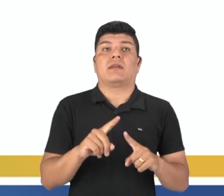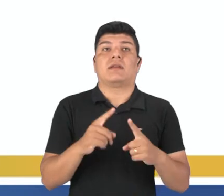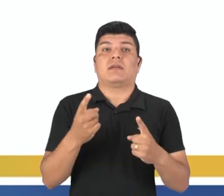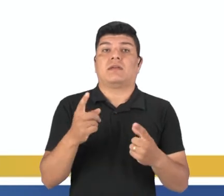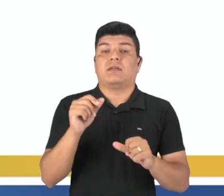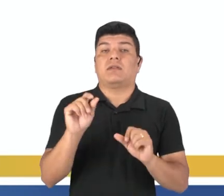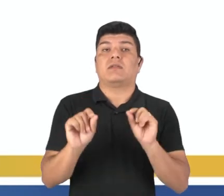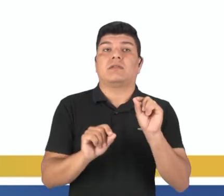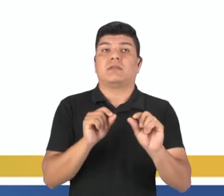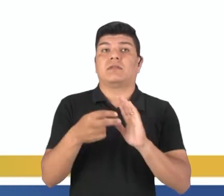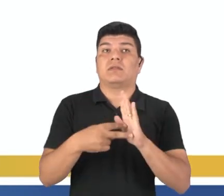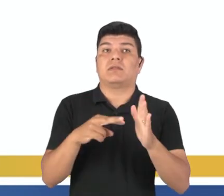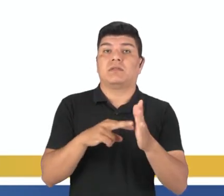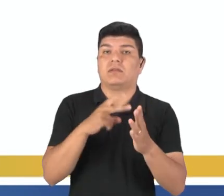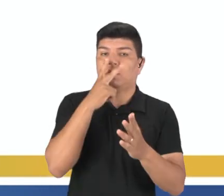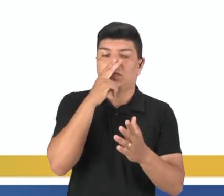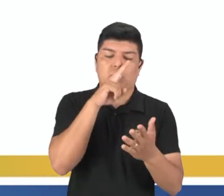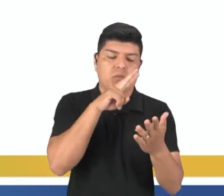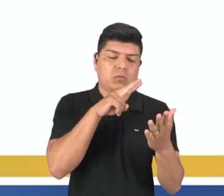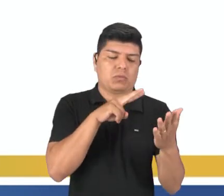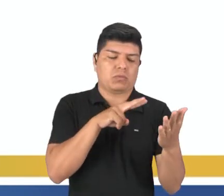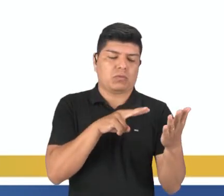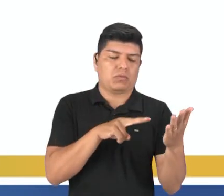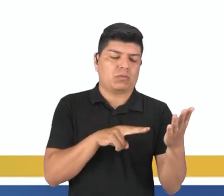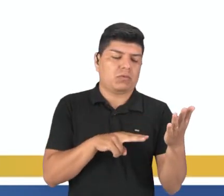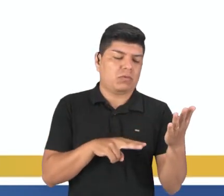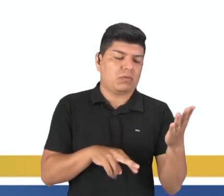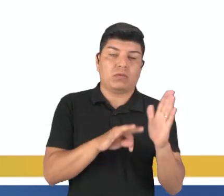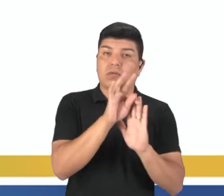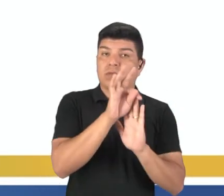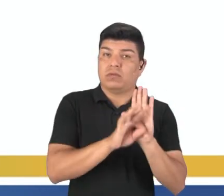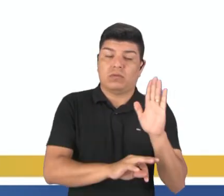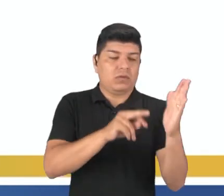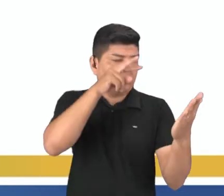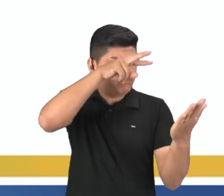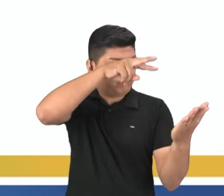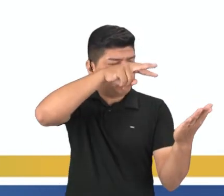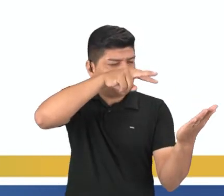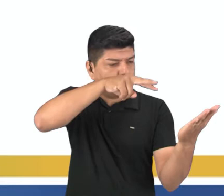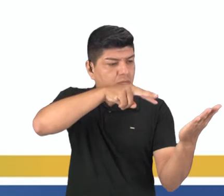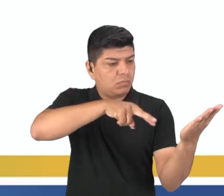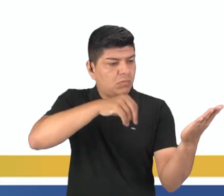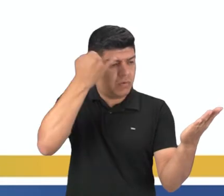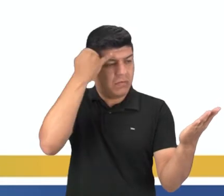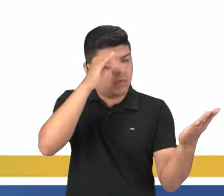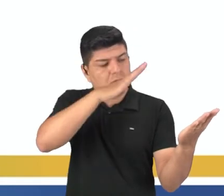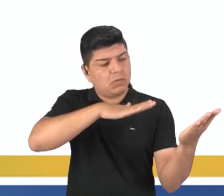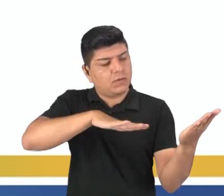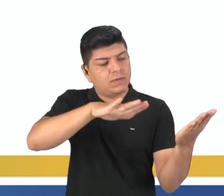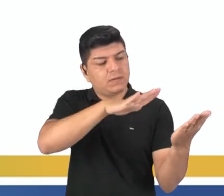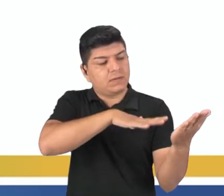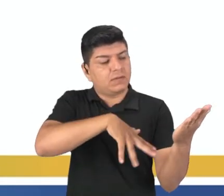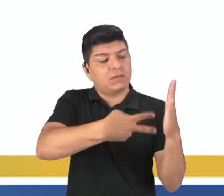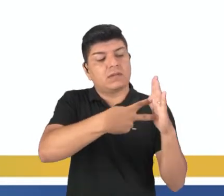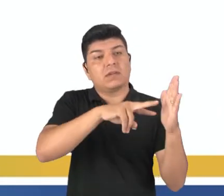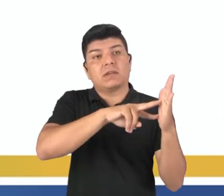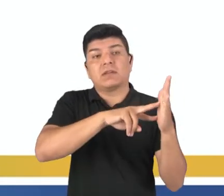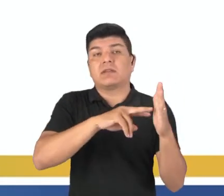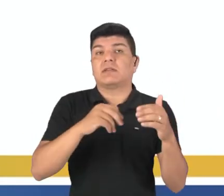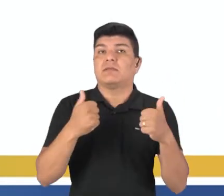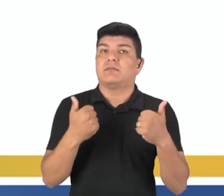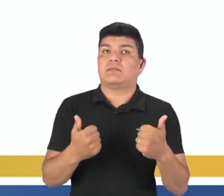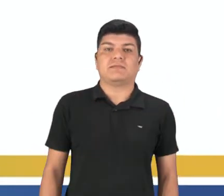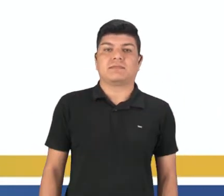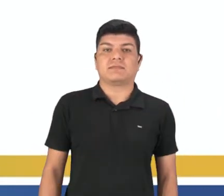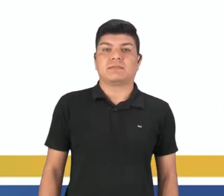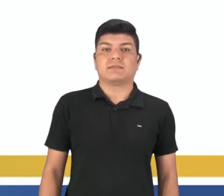é Trocando em miúdo seria aquela passada de olho né você vai passar o olho no texto para fazer uma ideia Geral do que o texto tá dizendo essa